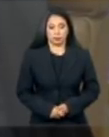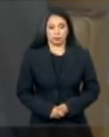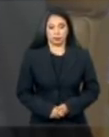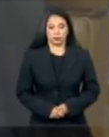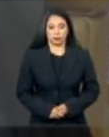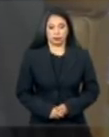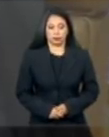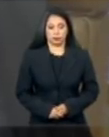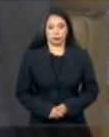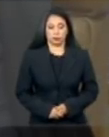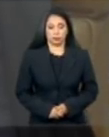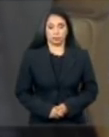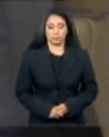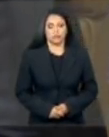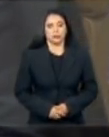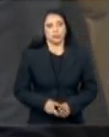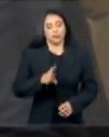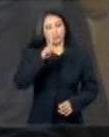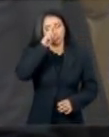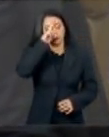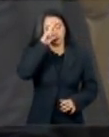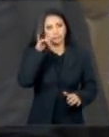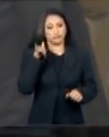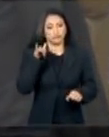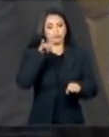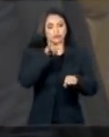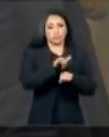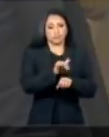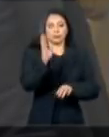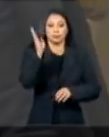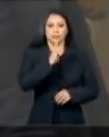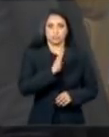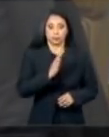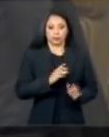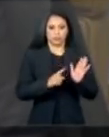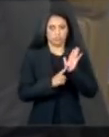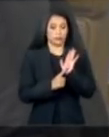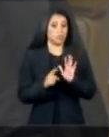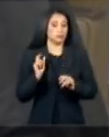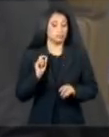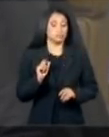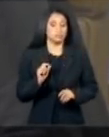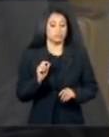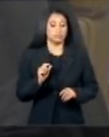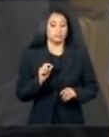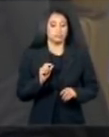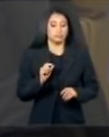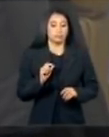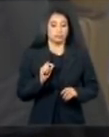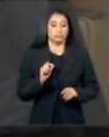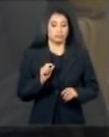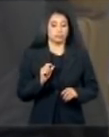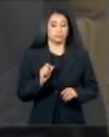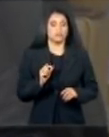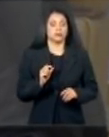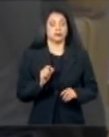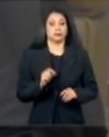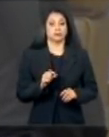da força aérea brasileira e que mostra um princípio que mostra precisamente é